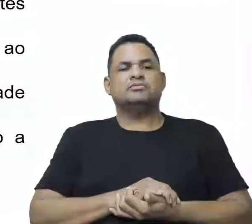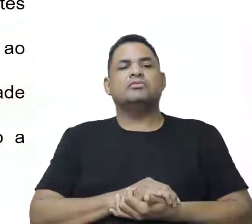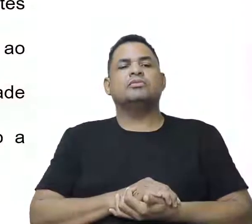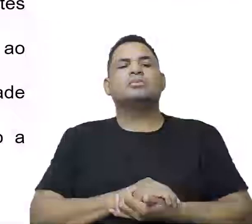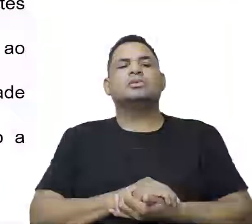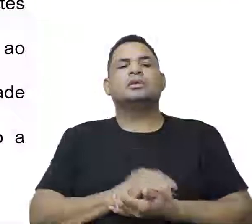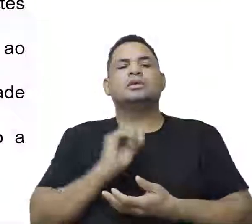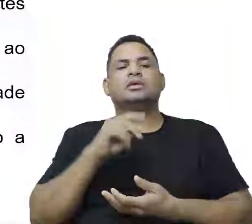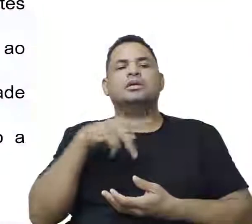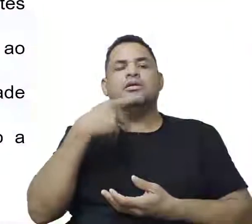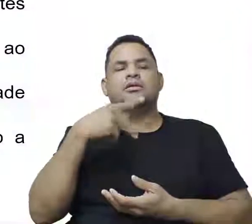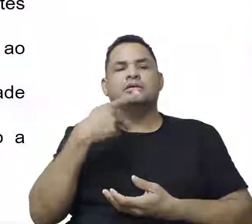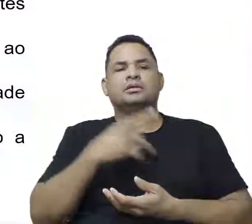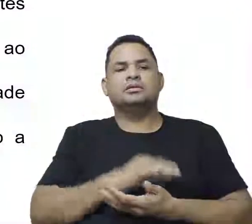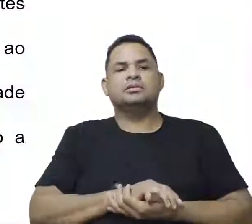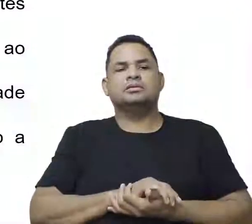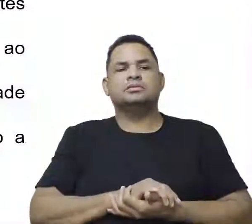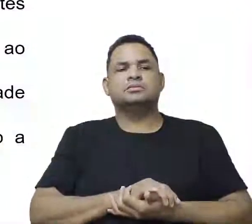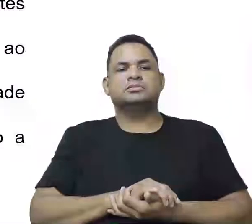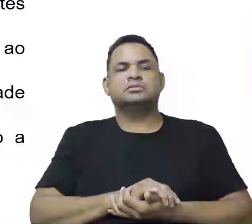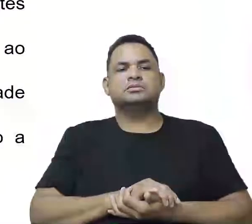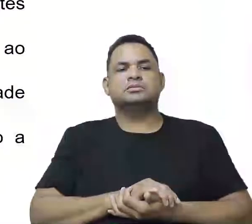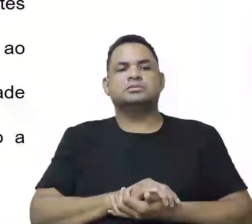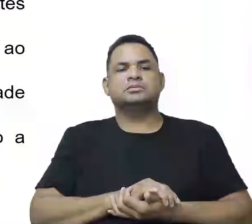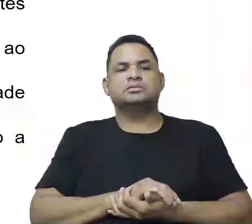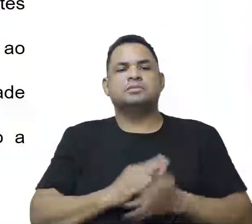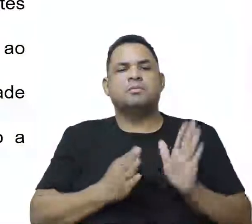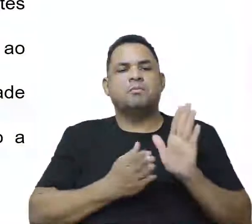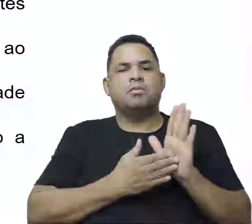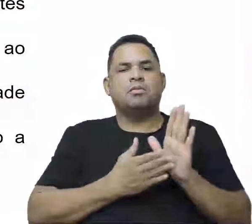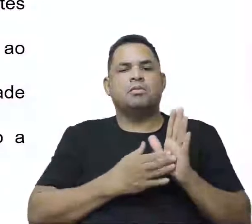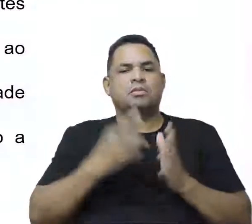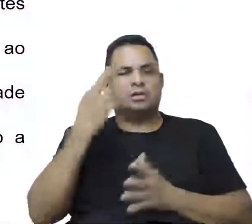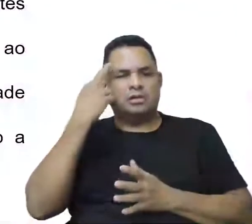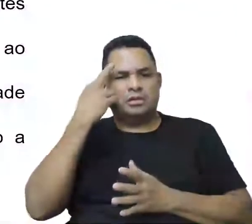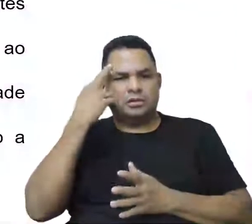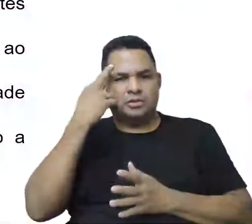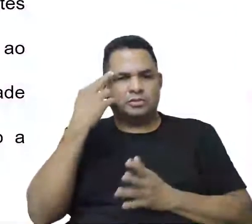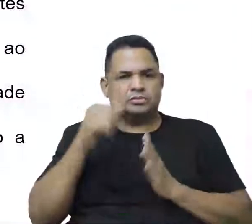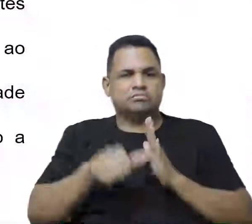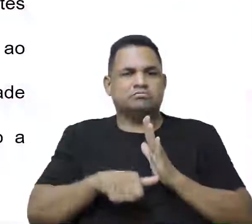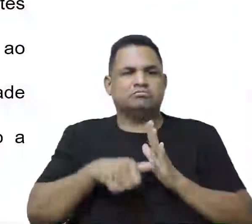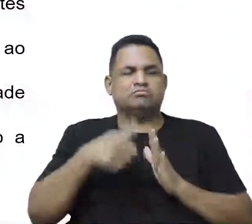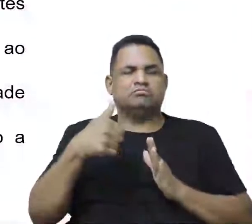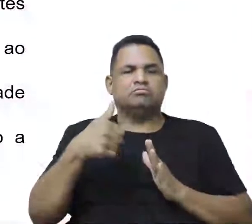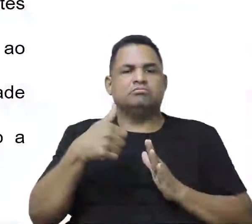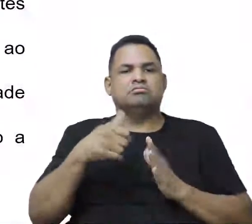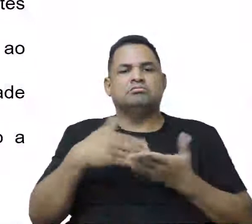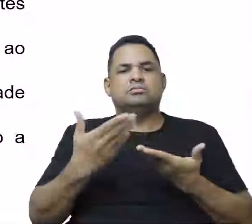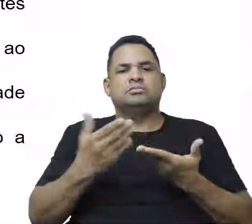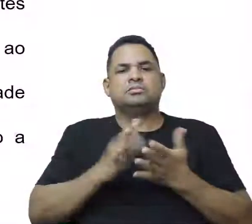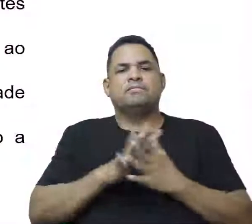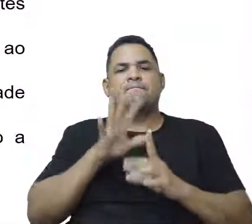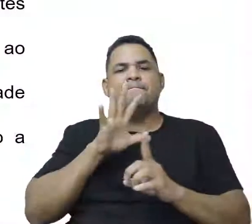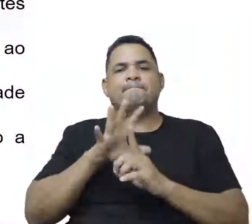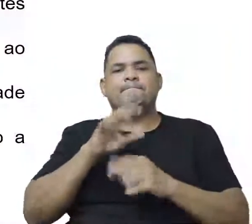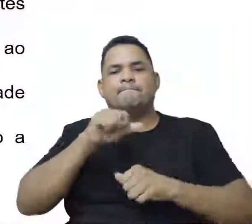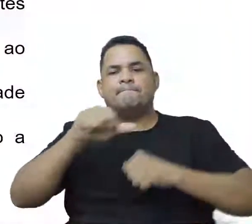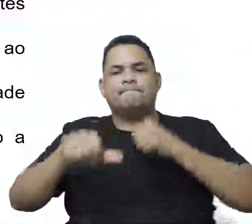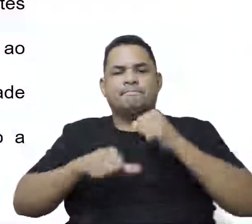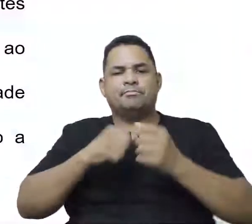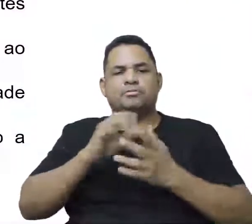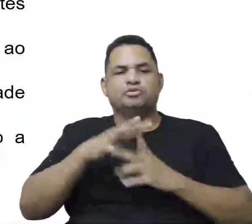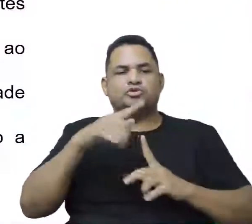comando fala, professora Iris? O segundo texto que propõe uma reflexão sobre o primeiro acerca do impacto